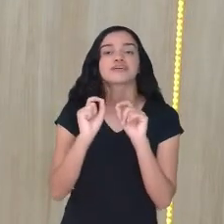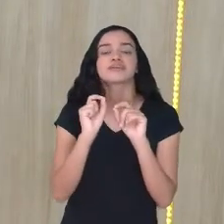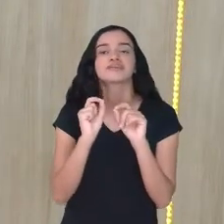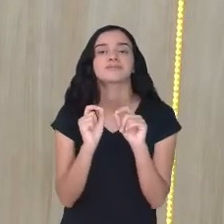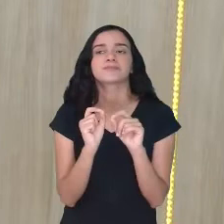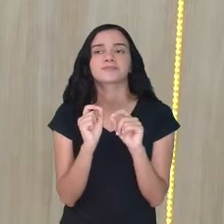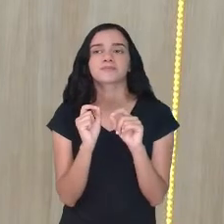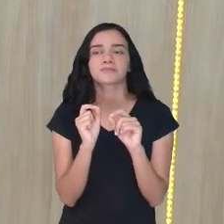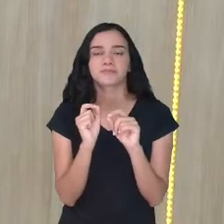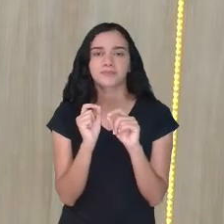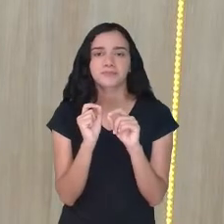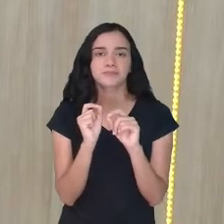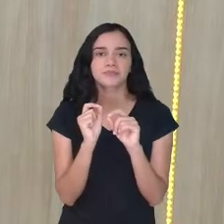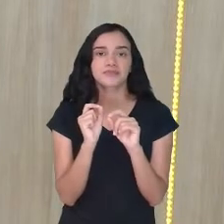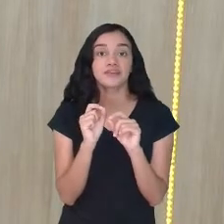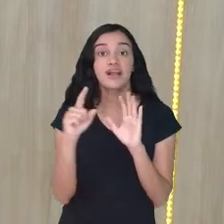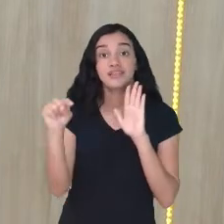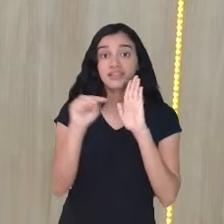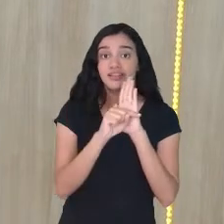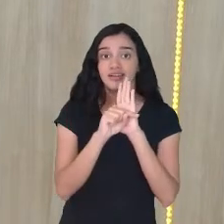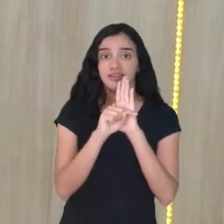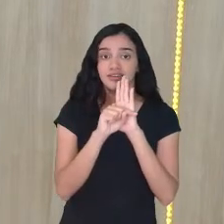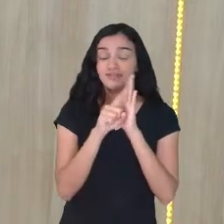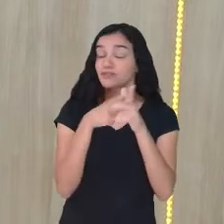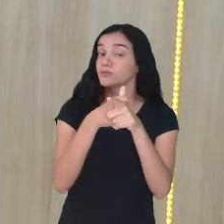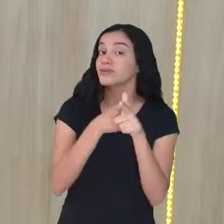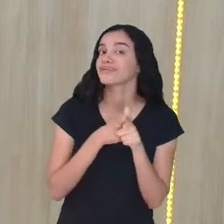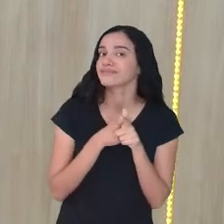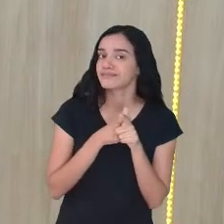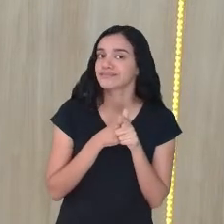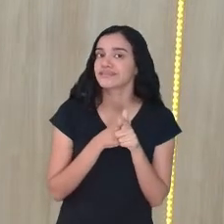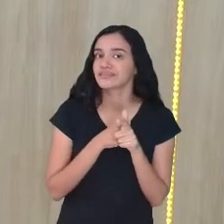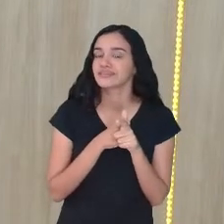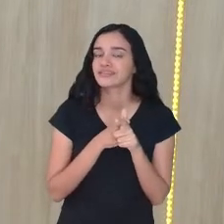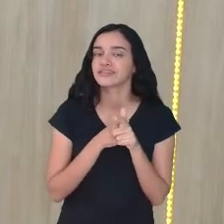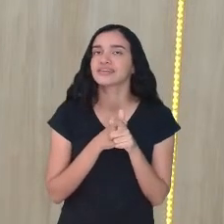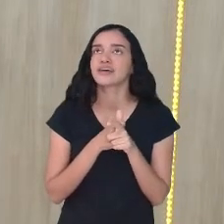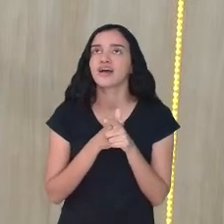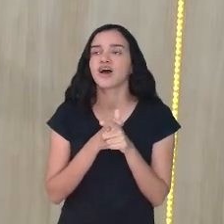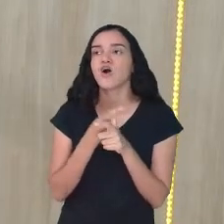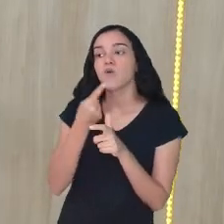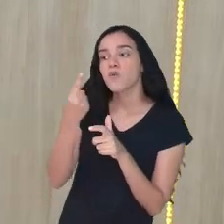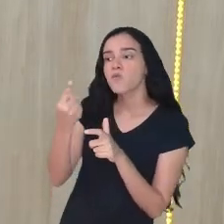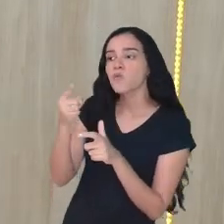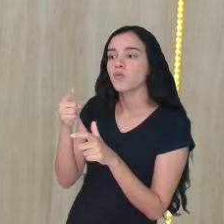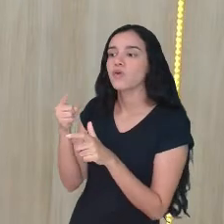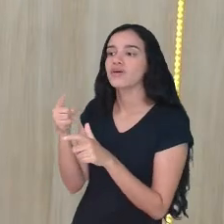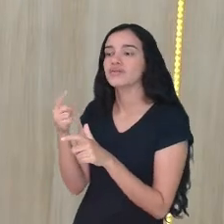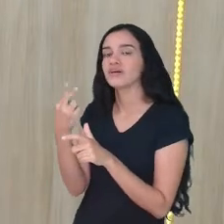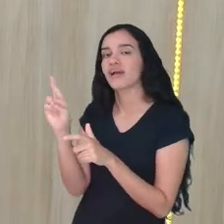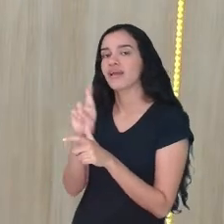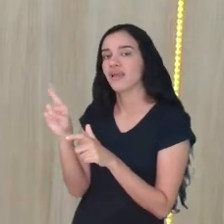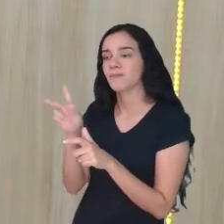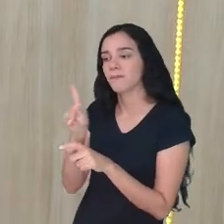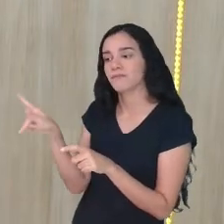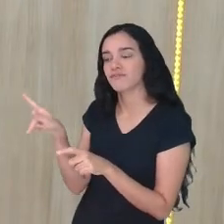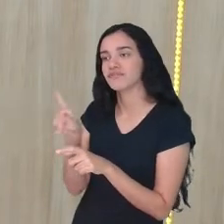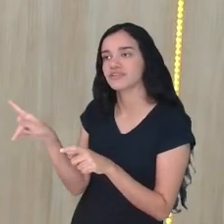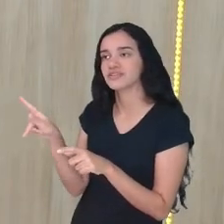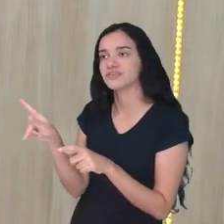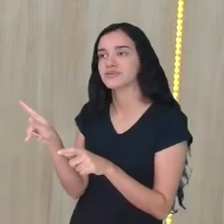para negativo. Estou devendo. Estou devendo R$1 para a Nádia. No outro